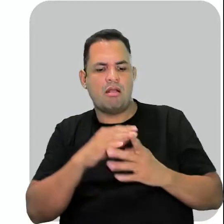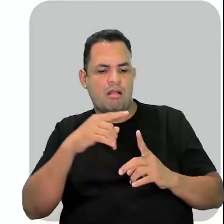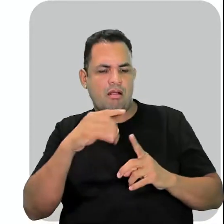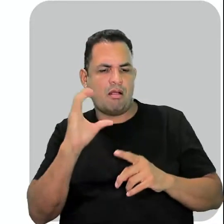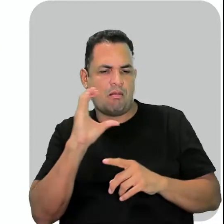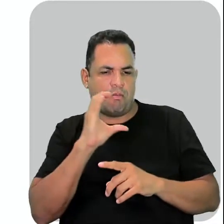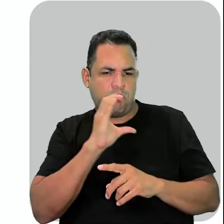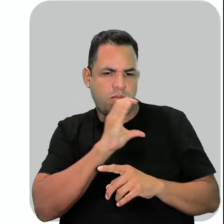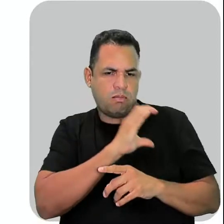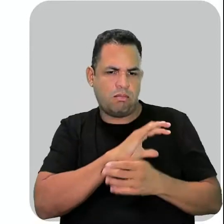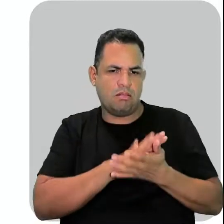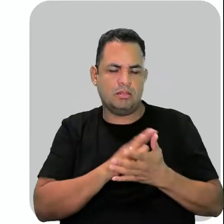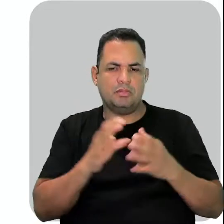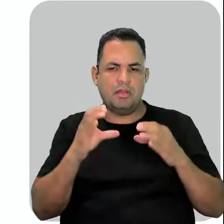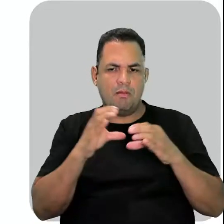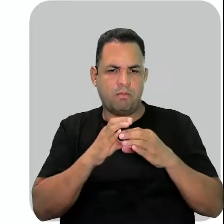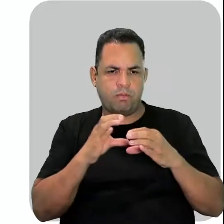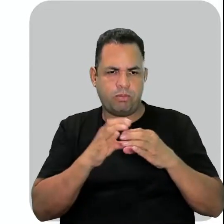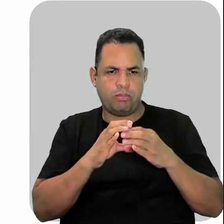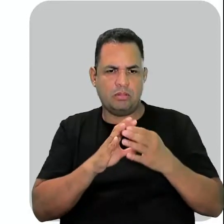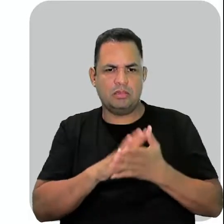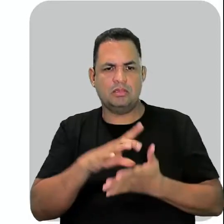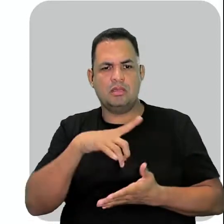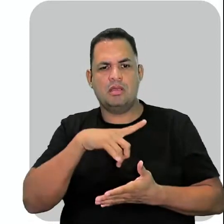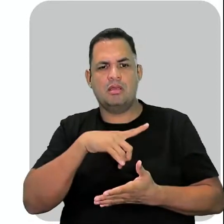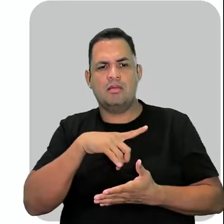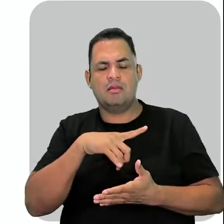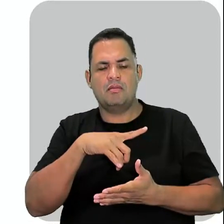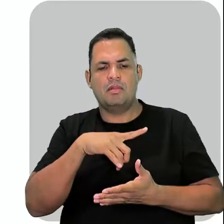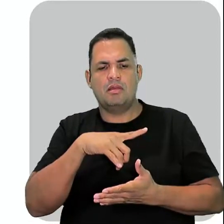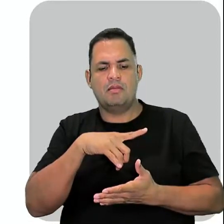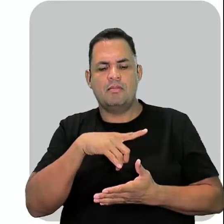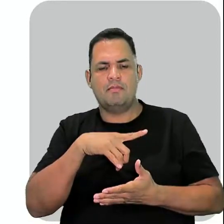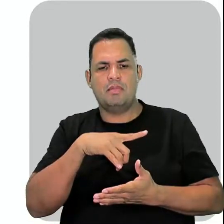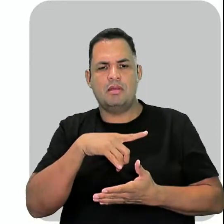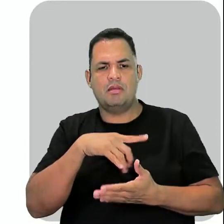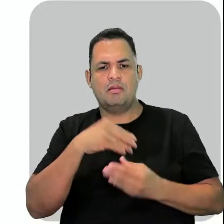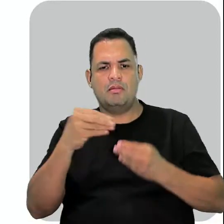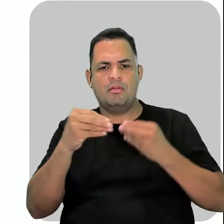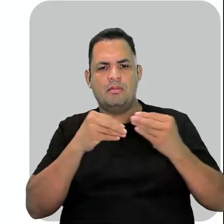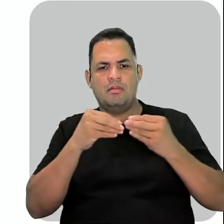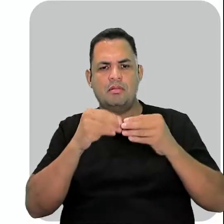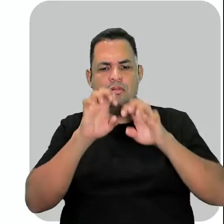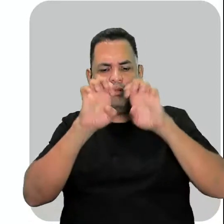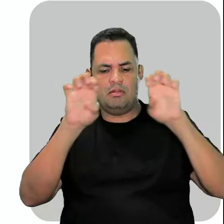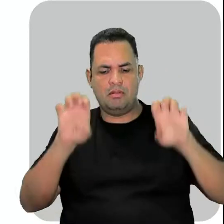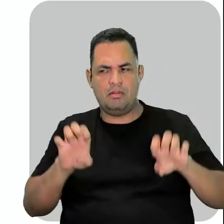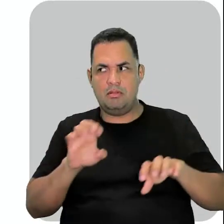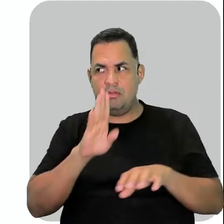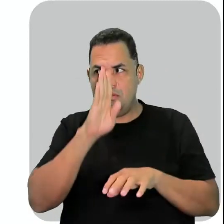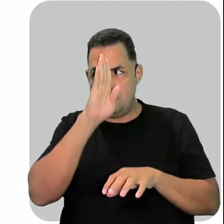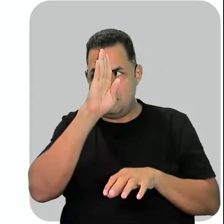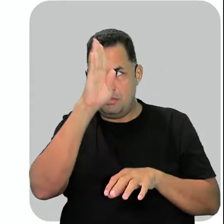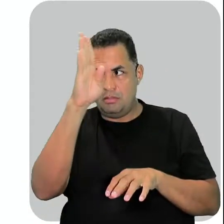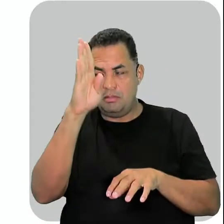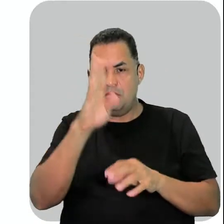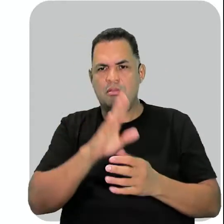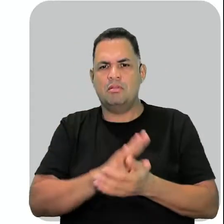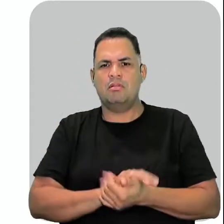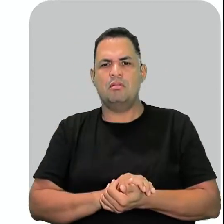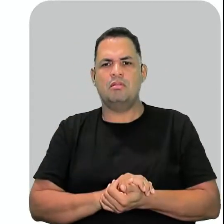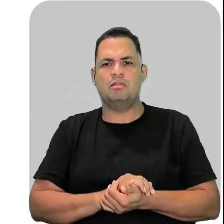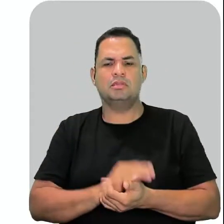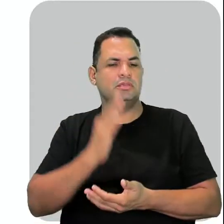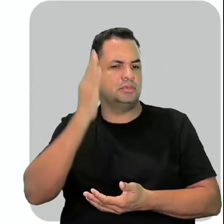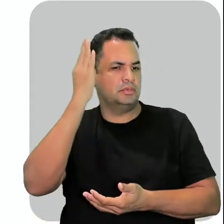pressão. Então, aqui a gente tem que o plástico ele tem como principal estrutura fundamental um polímero, né? A